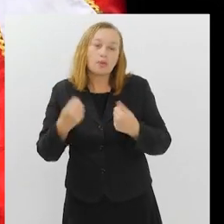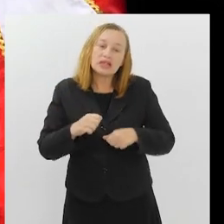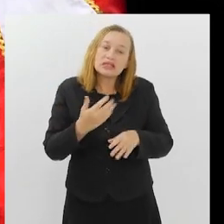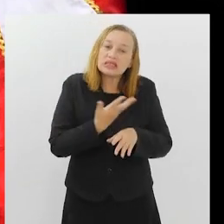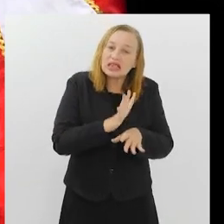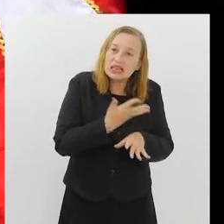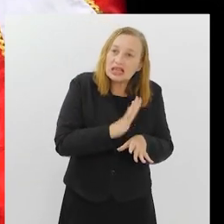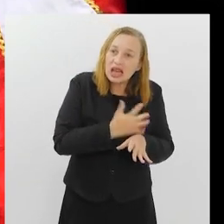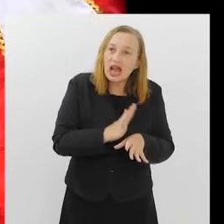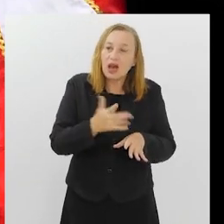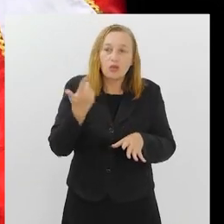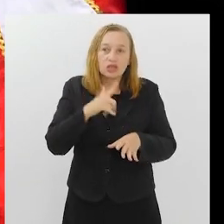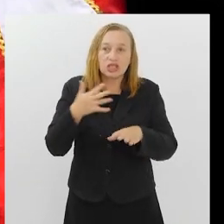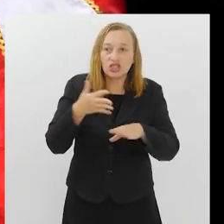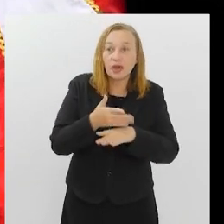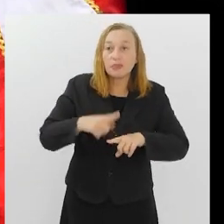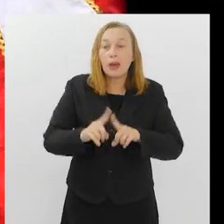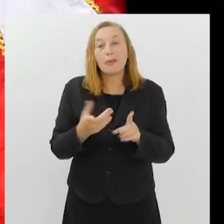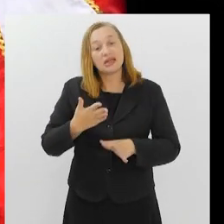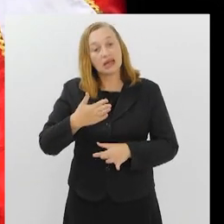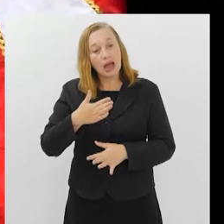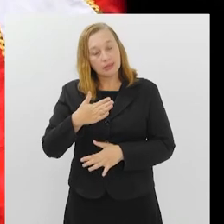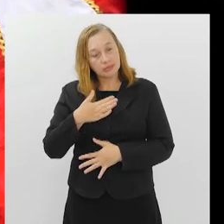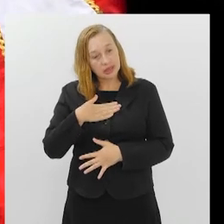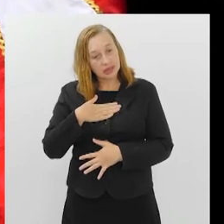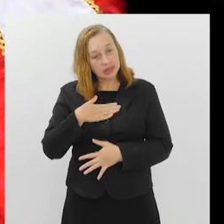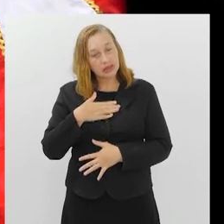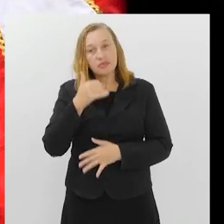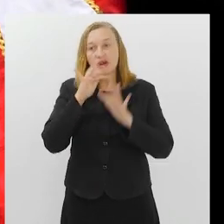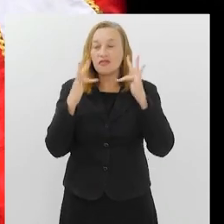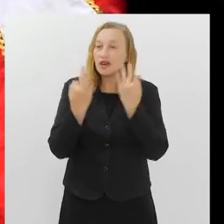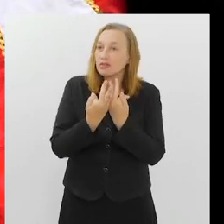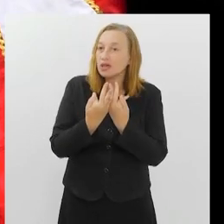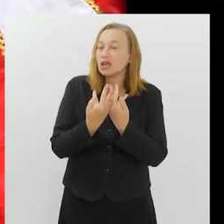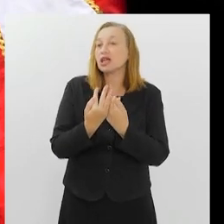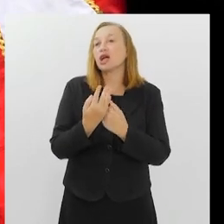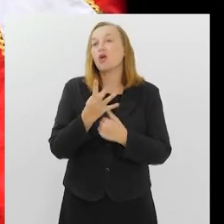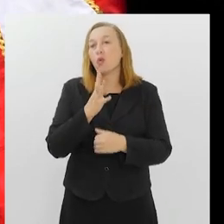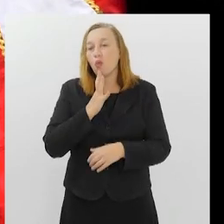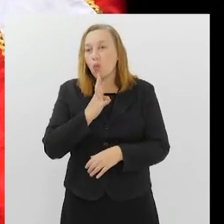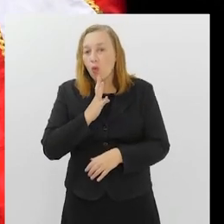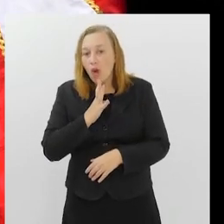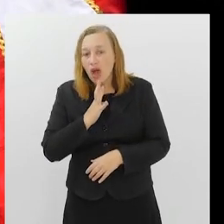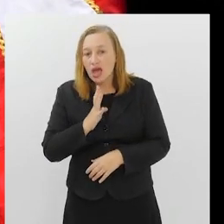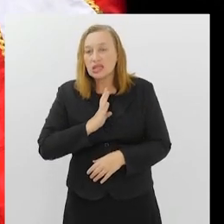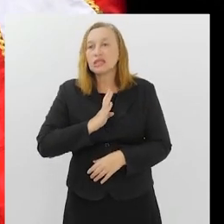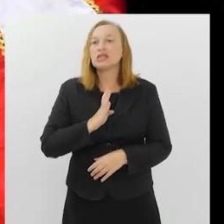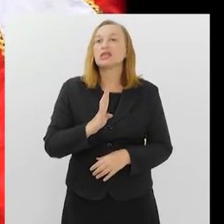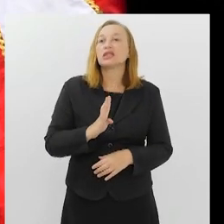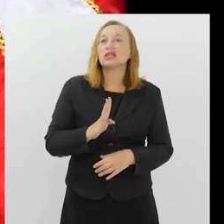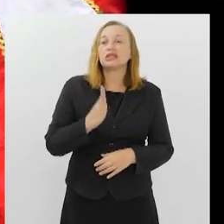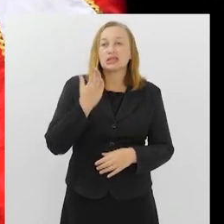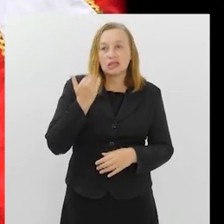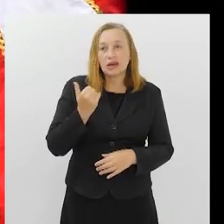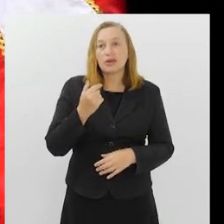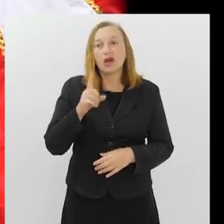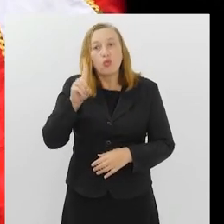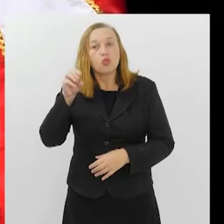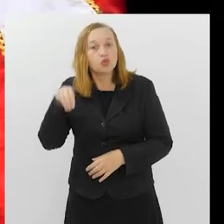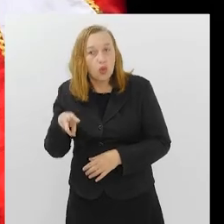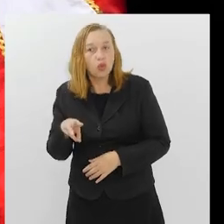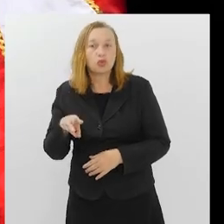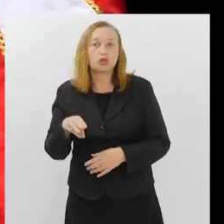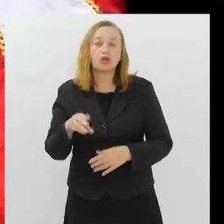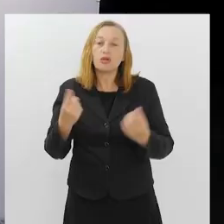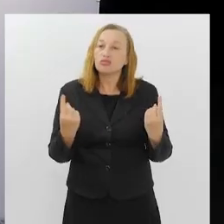pequena, frequentar projeto, consegue chegar lá. Mas no meu caso, minha família, todo mundo que me conhece, me acompanha desde pequena, fala muito que é